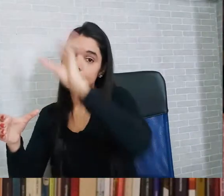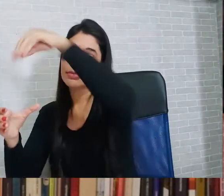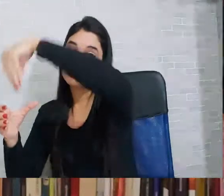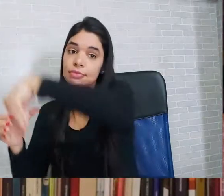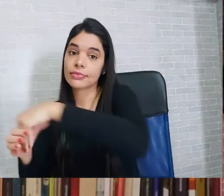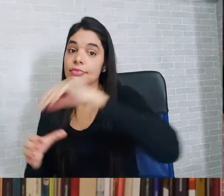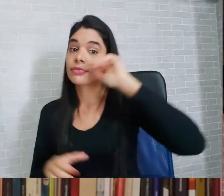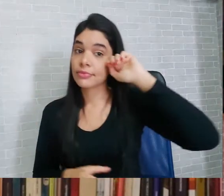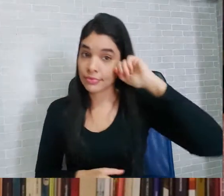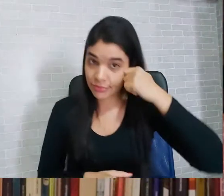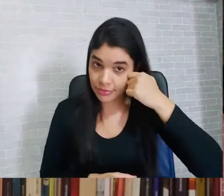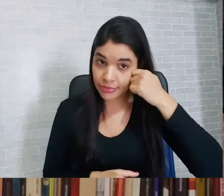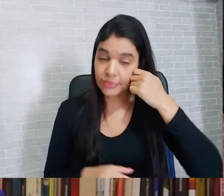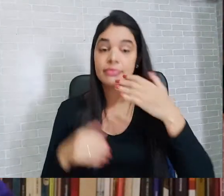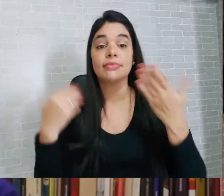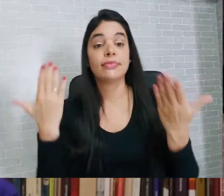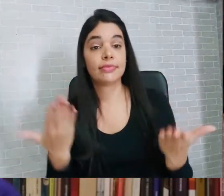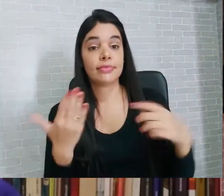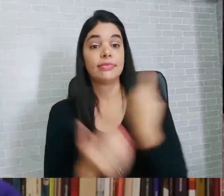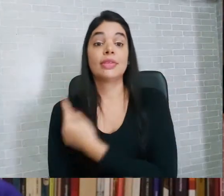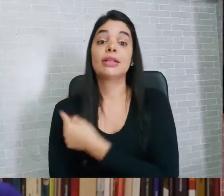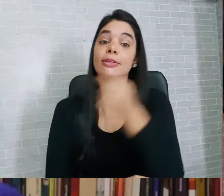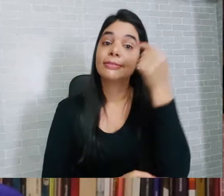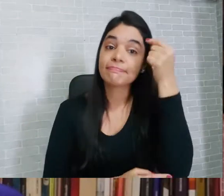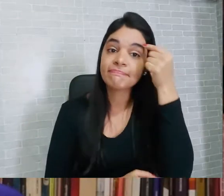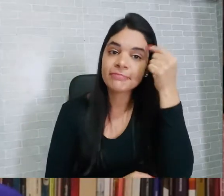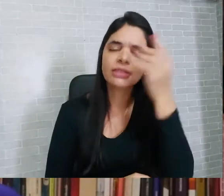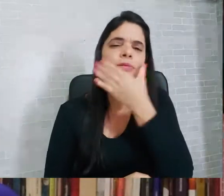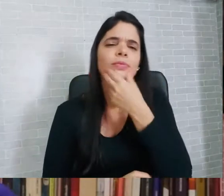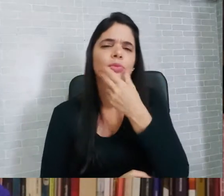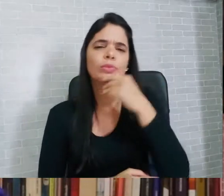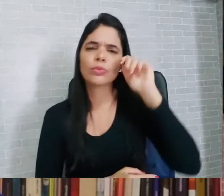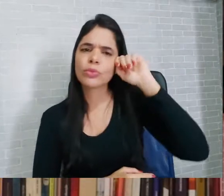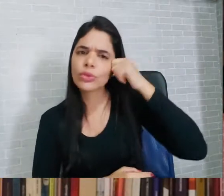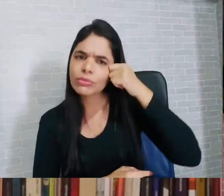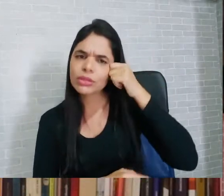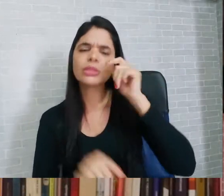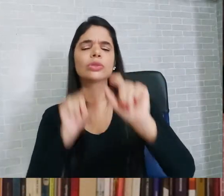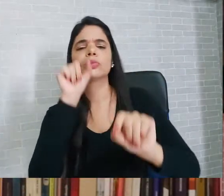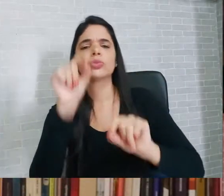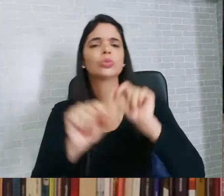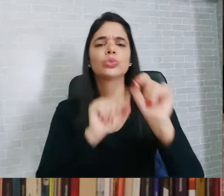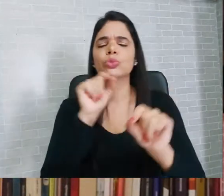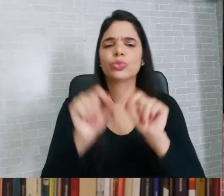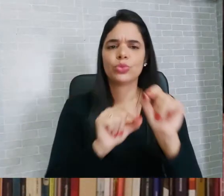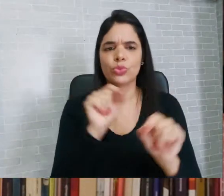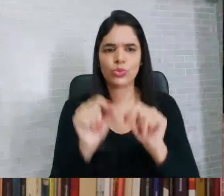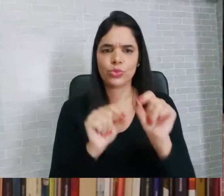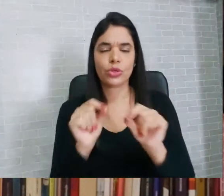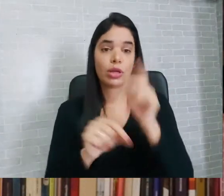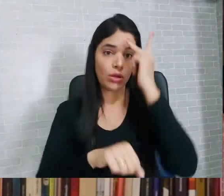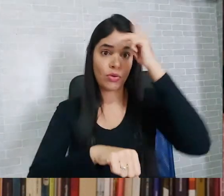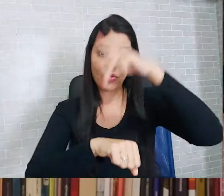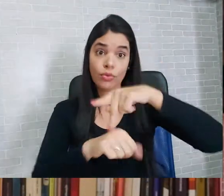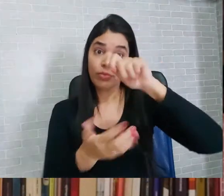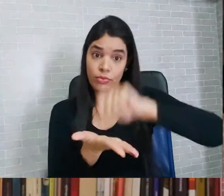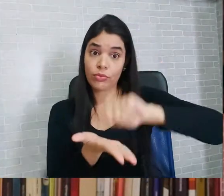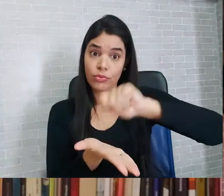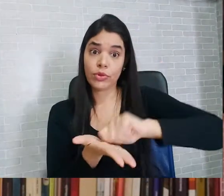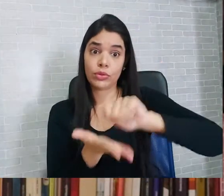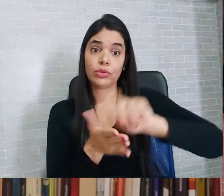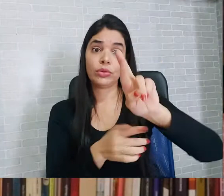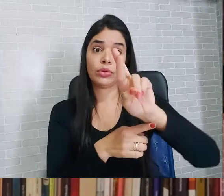diáspora, né? Então, se a gente pensar que o homem crioulo ele é colocado por Rafael Confian